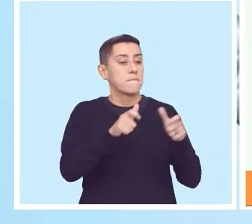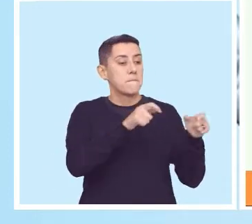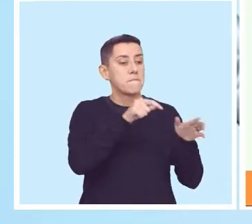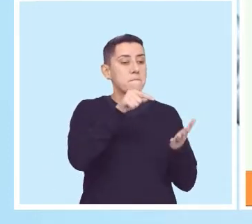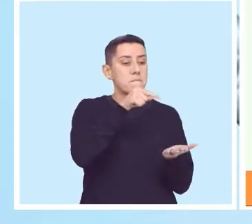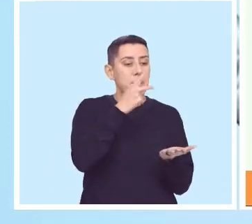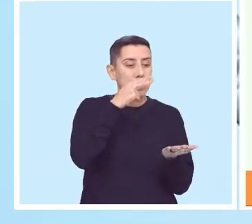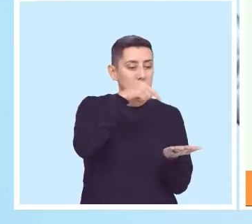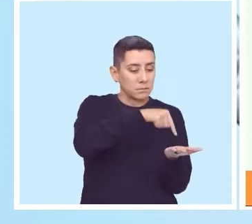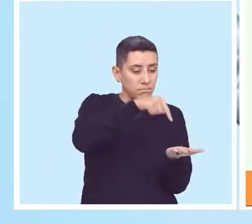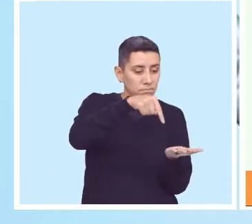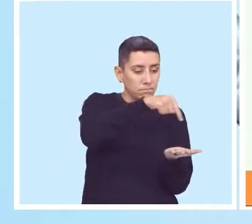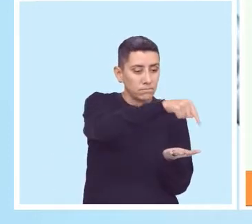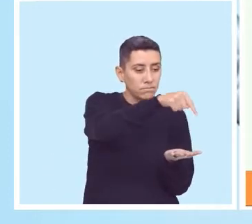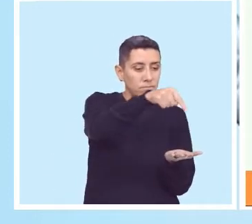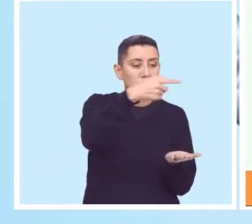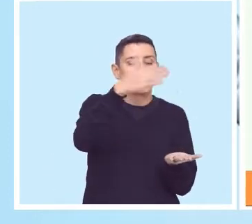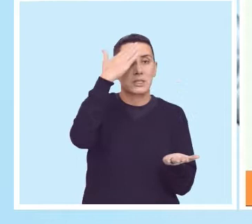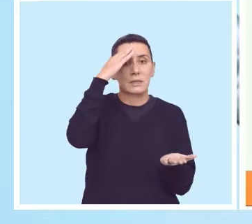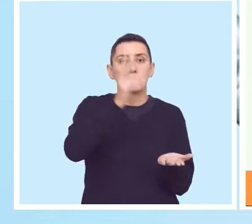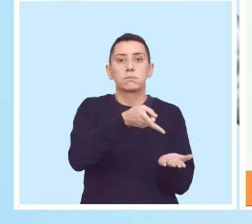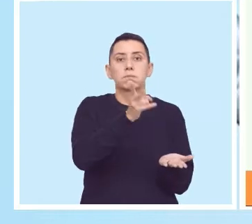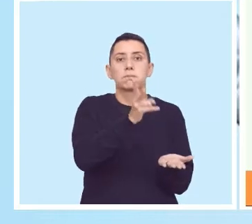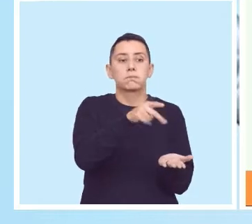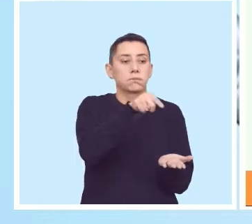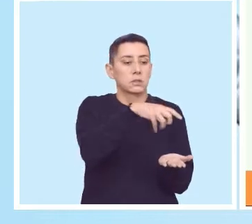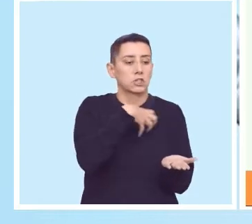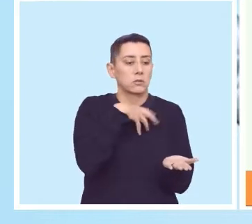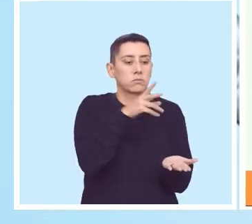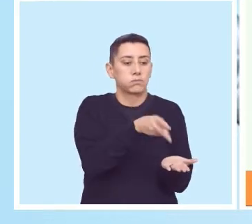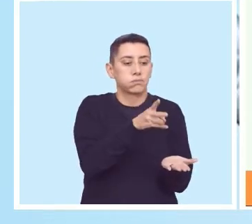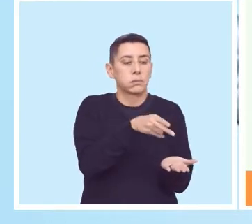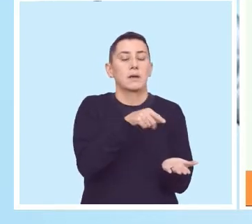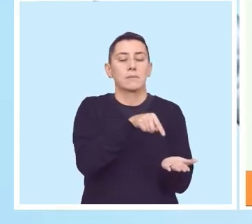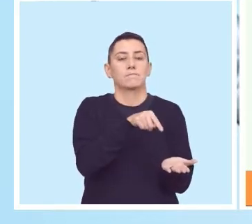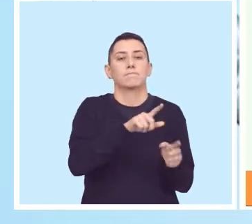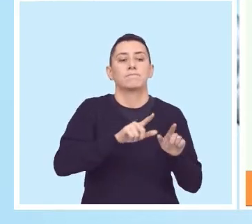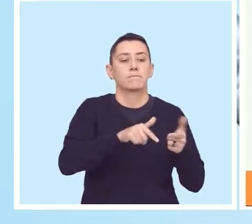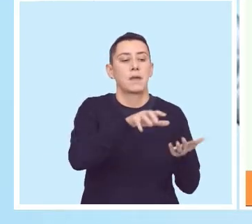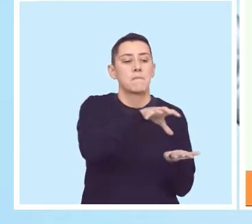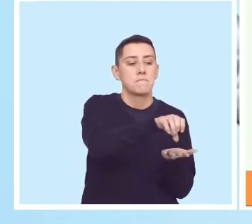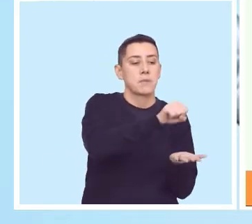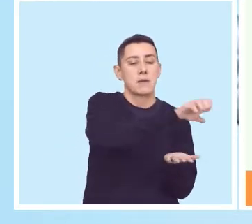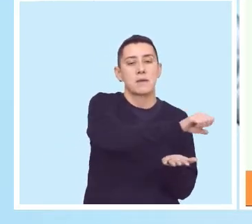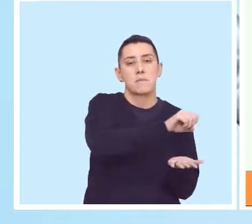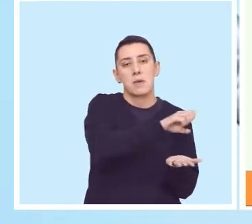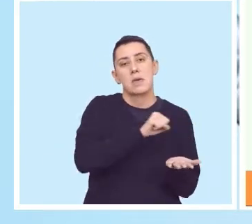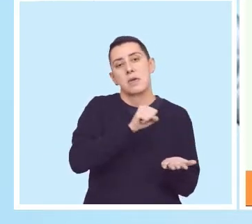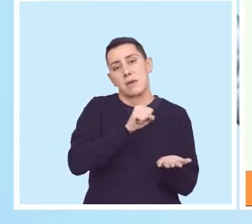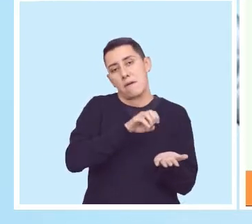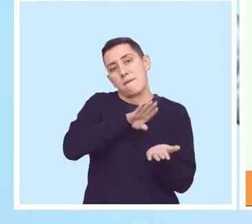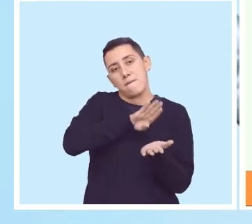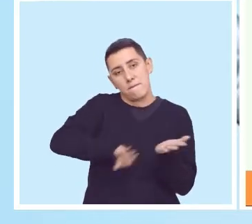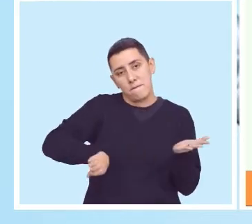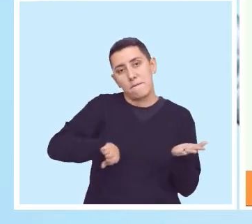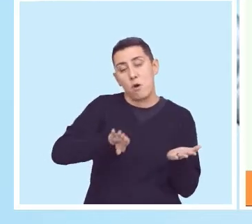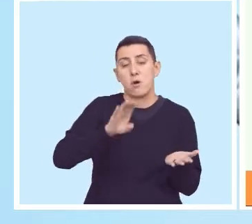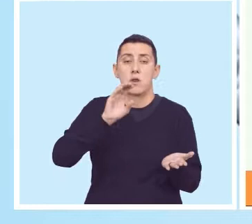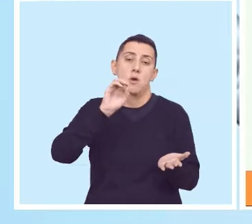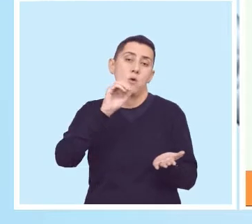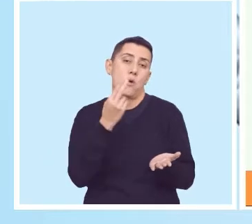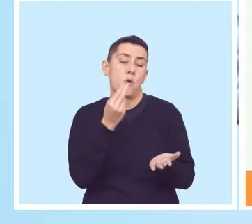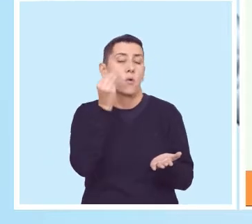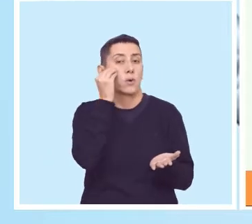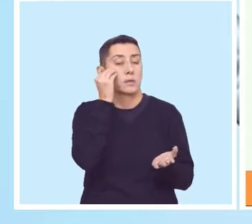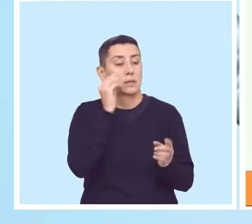ali daquele leito de rio, eu tivesse ação para ou eliminar ou pelo menos